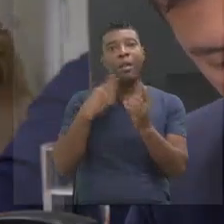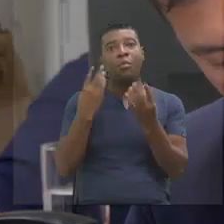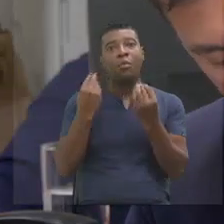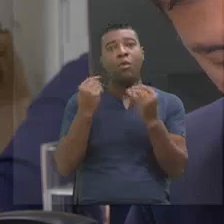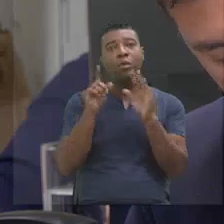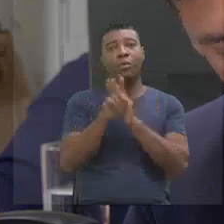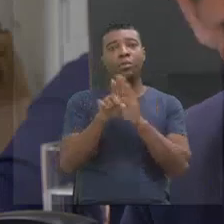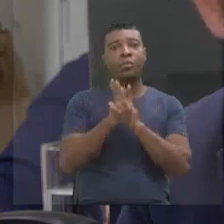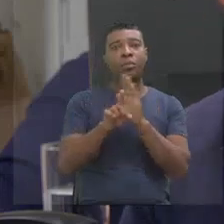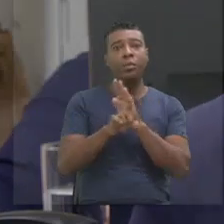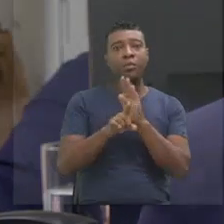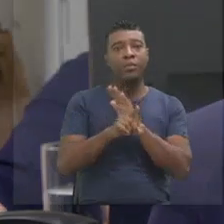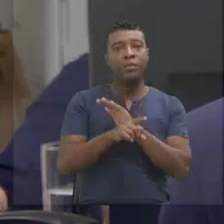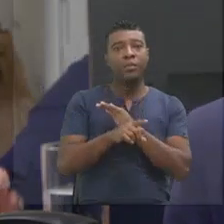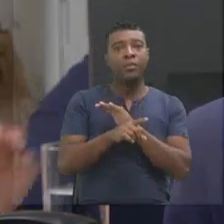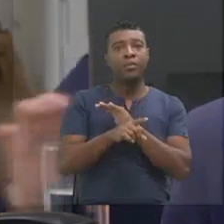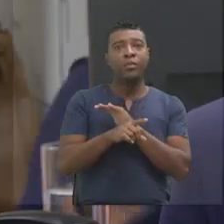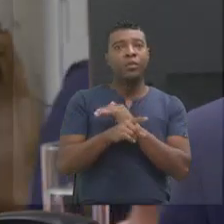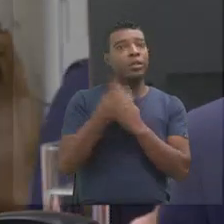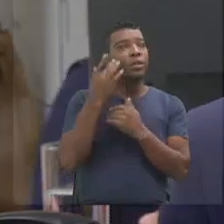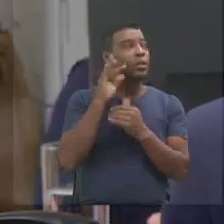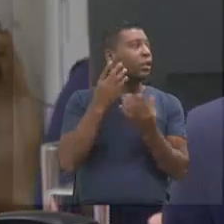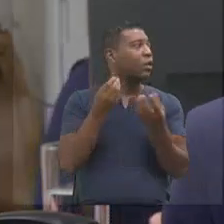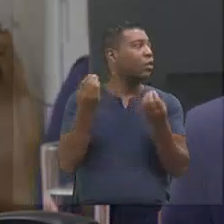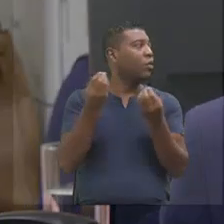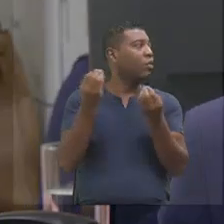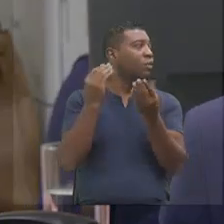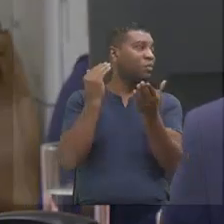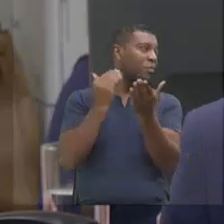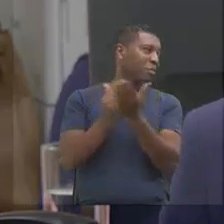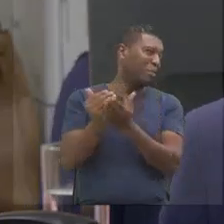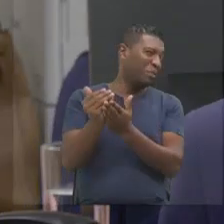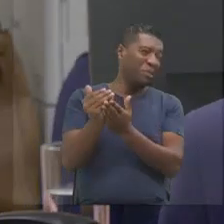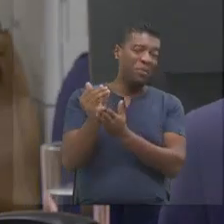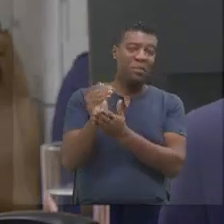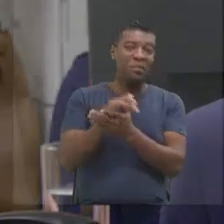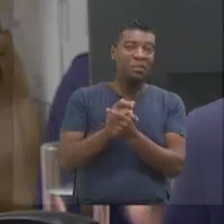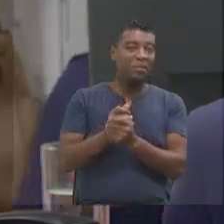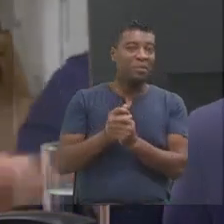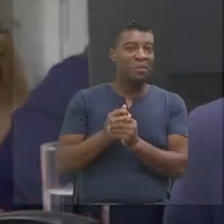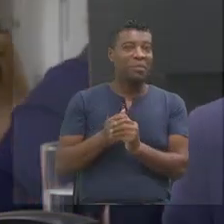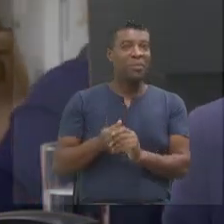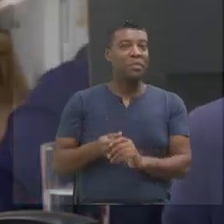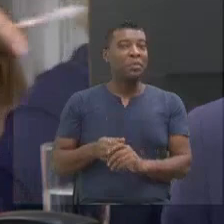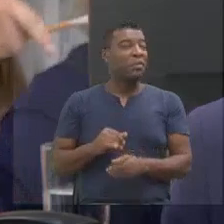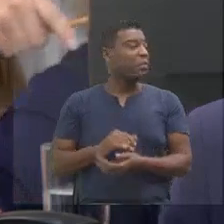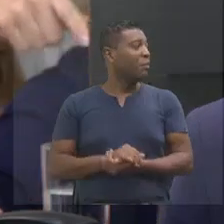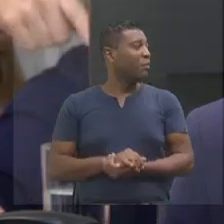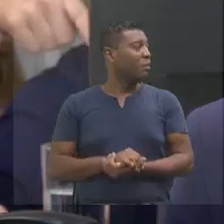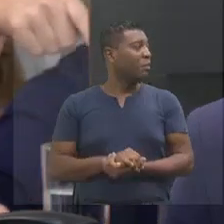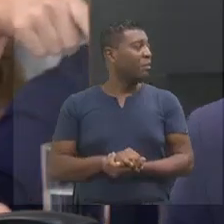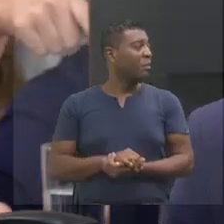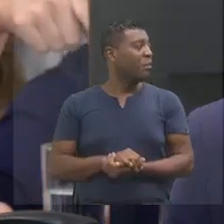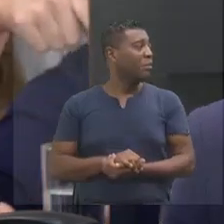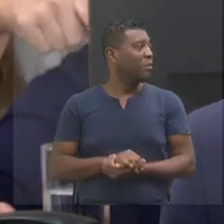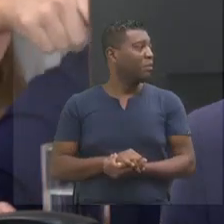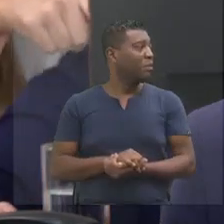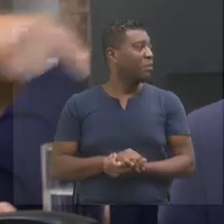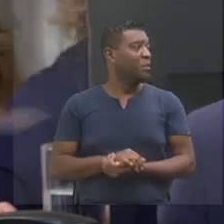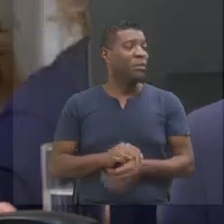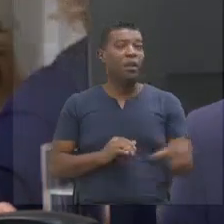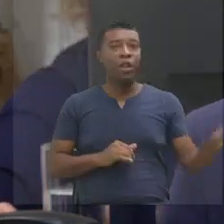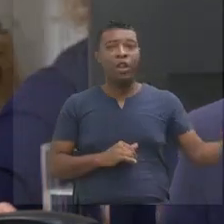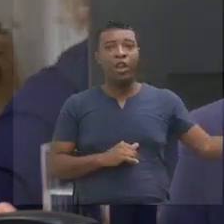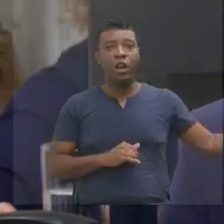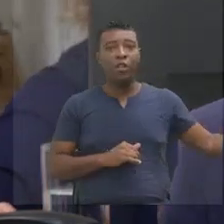secretário não sei nem por onde eu começo mas vamos lá eu farei uma leitura que bem rápida de